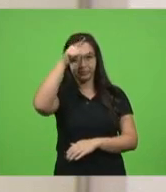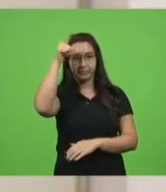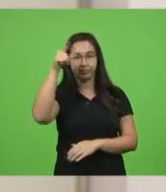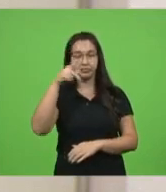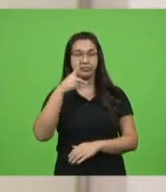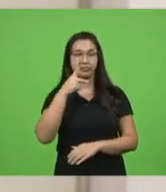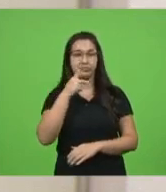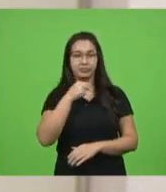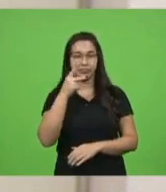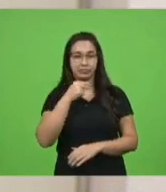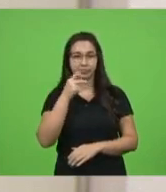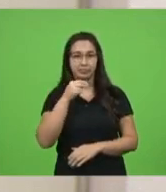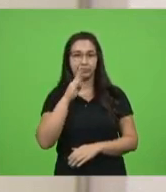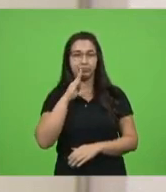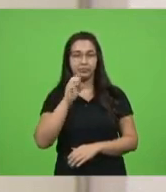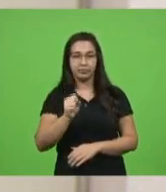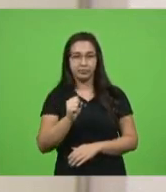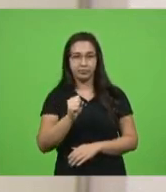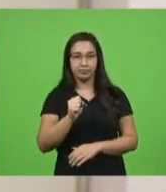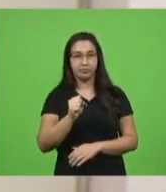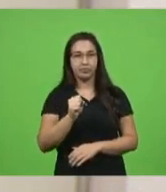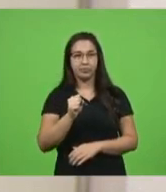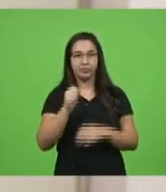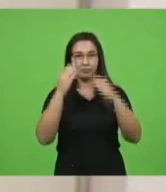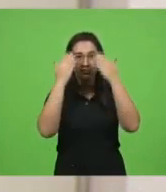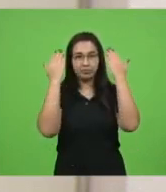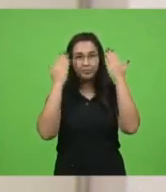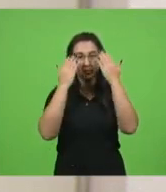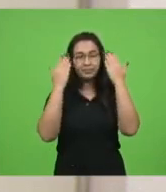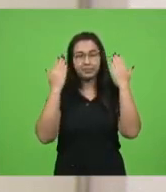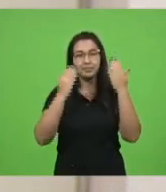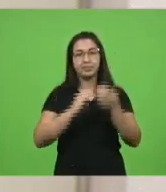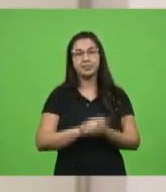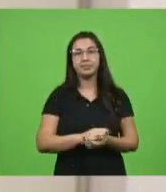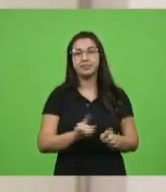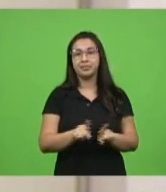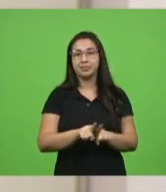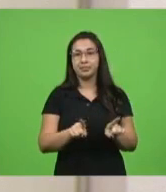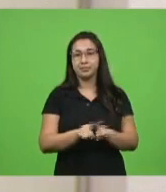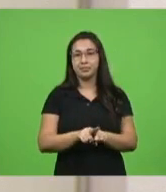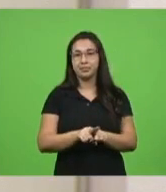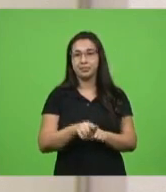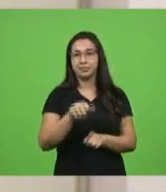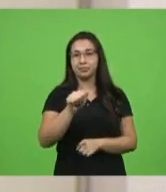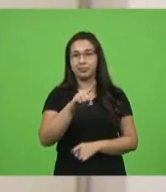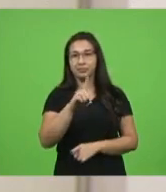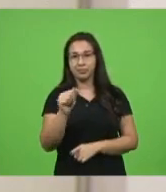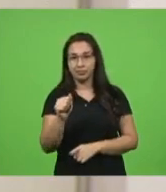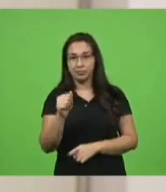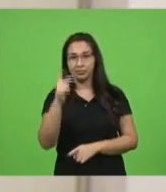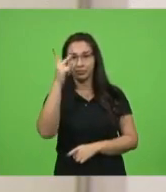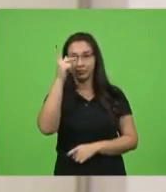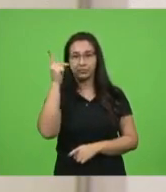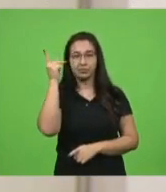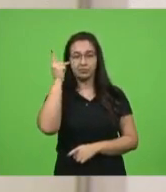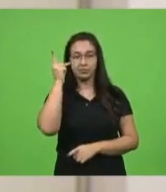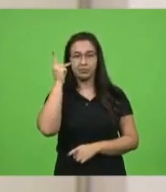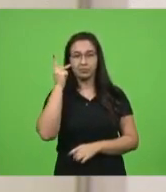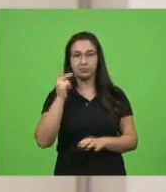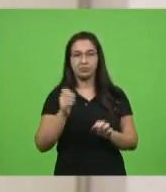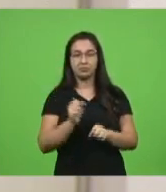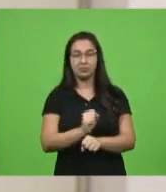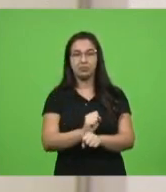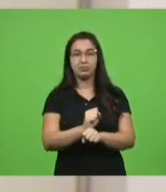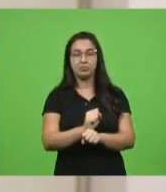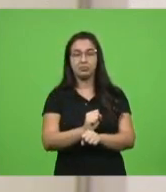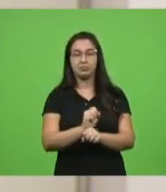Nunes, Bruno Souza, José Milton Schaefer e as senhoras deputadas Ada de Luca e Paulinha. Nada mais havendo, o senhor